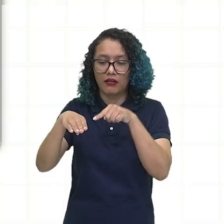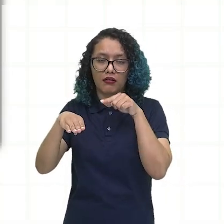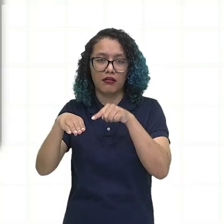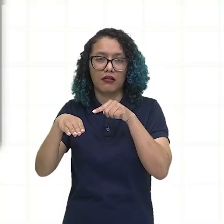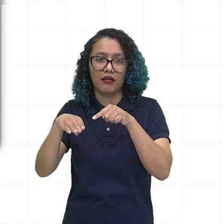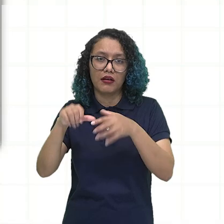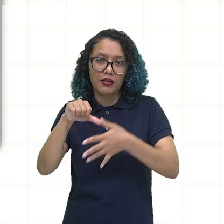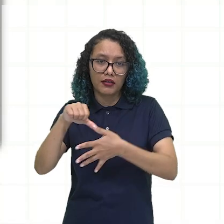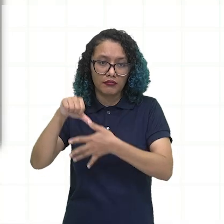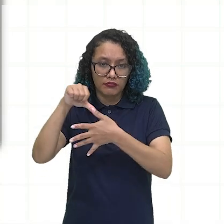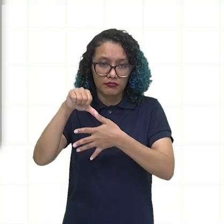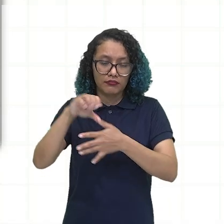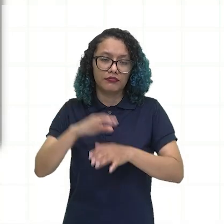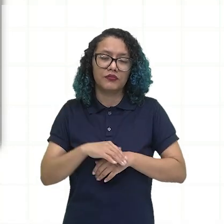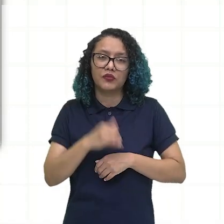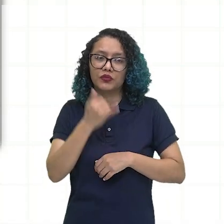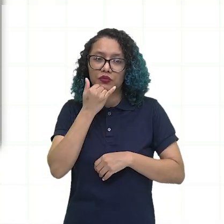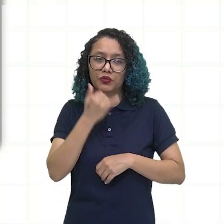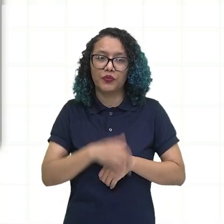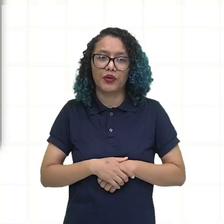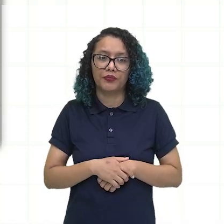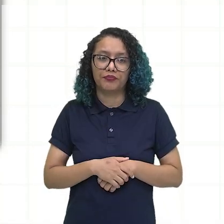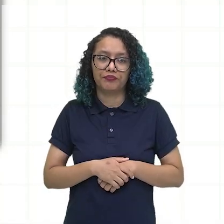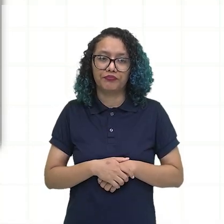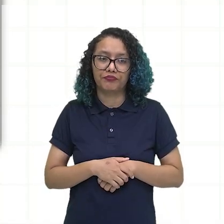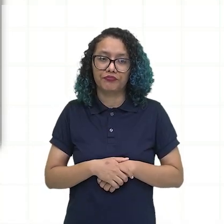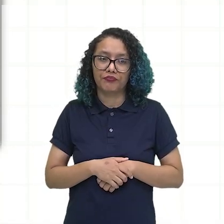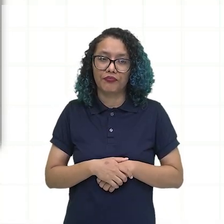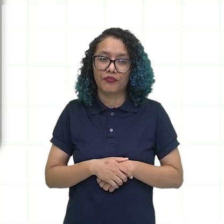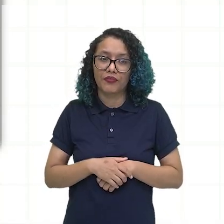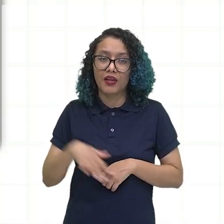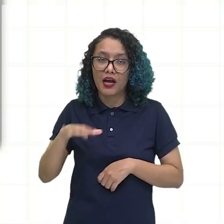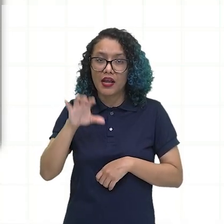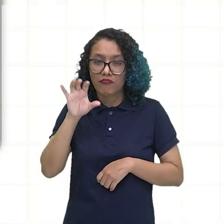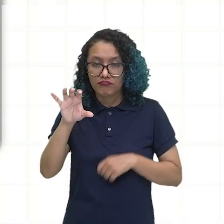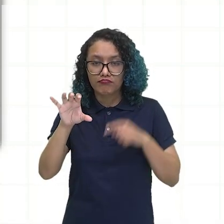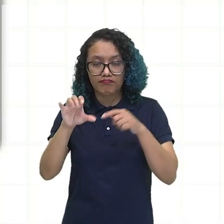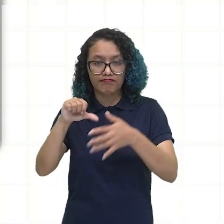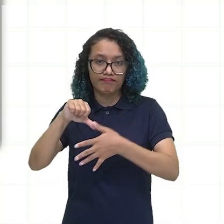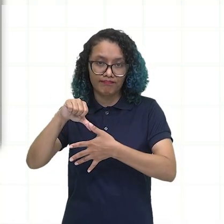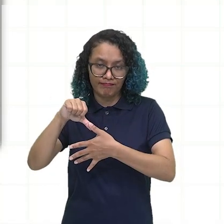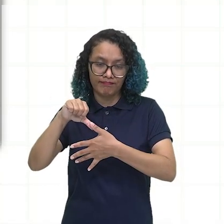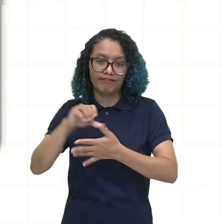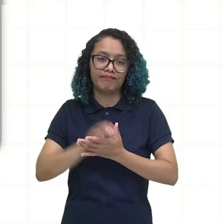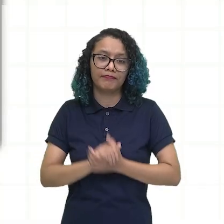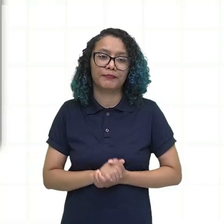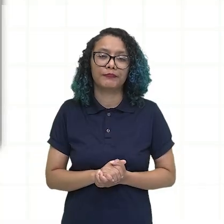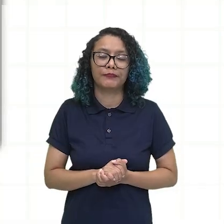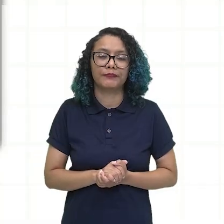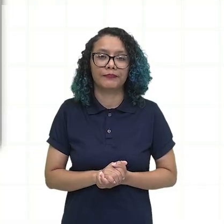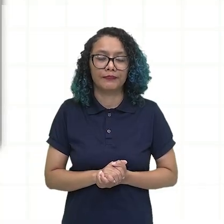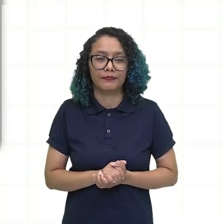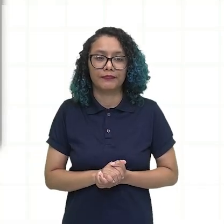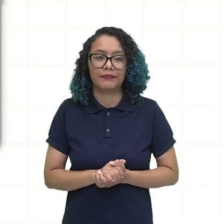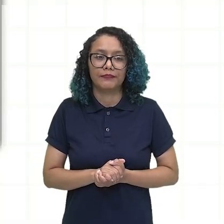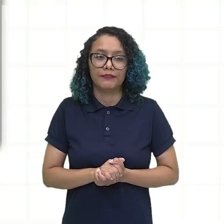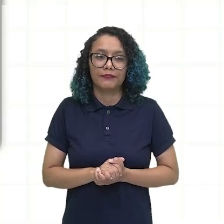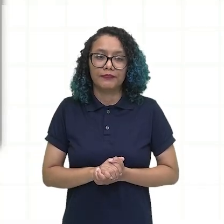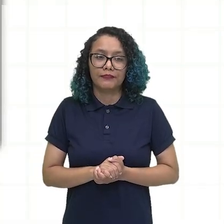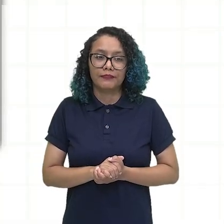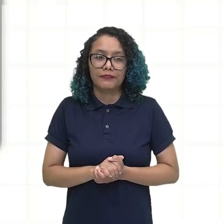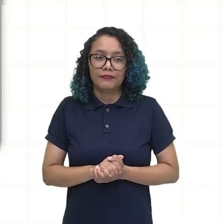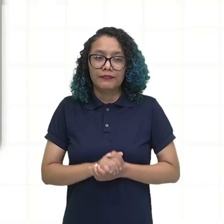né? E a placa continental sul-americana, que fez com